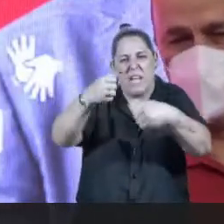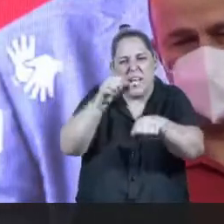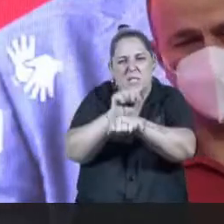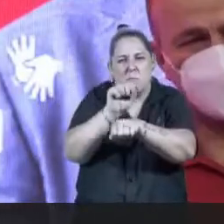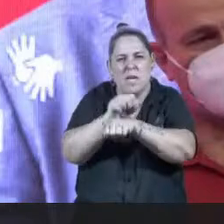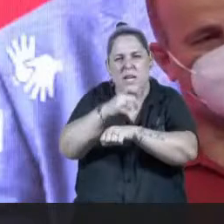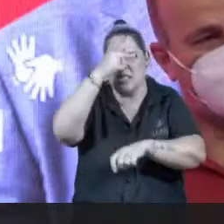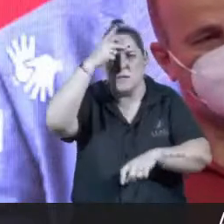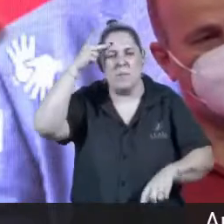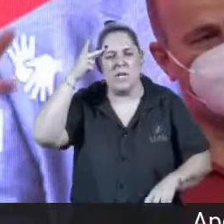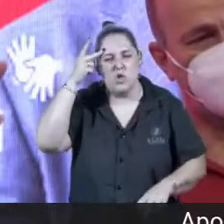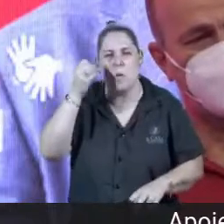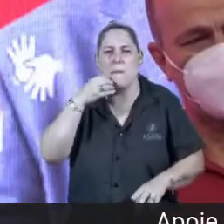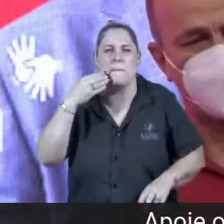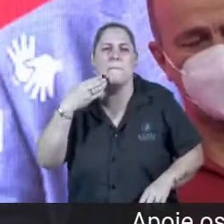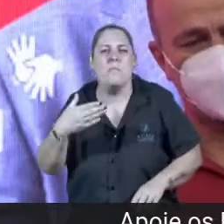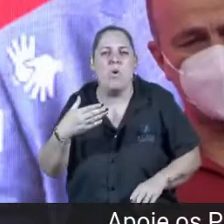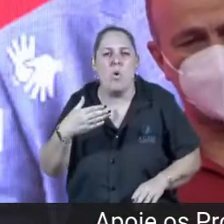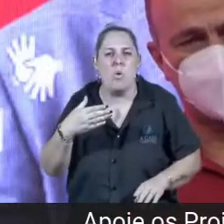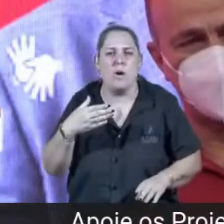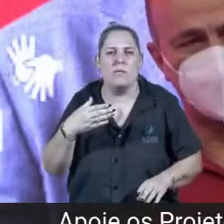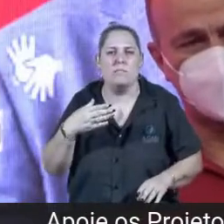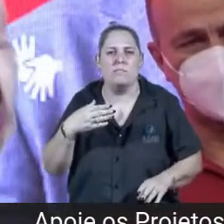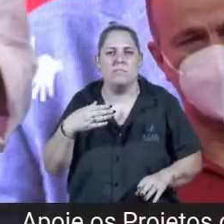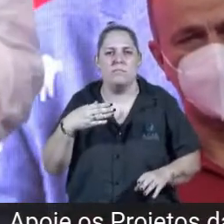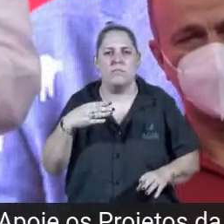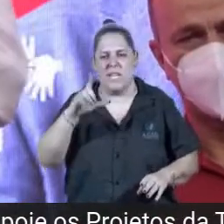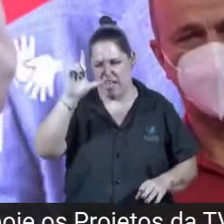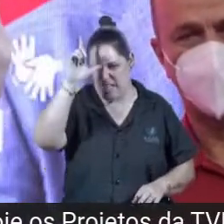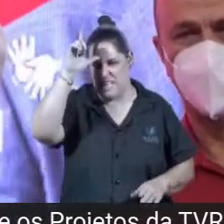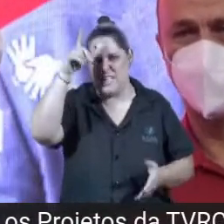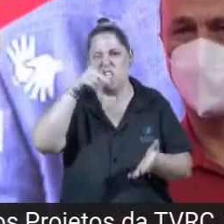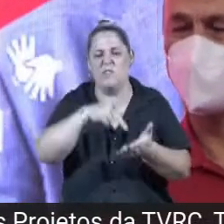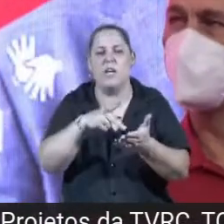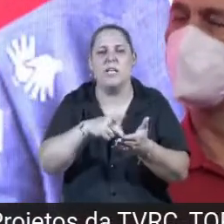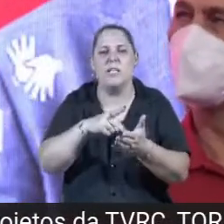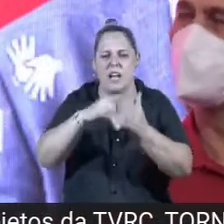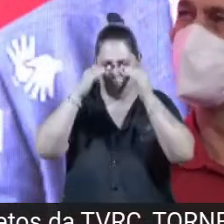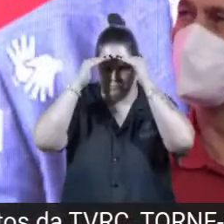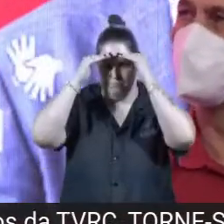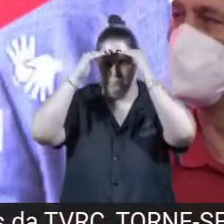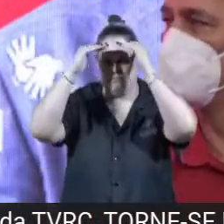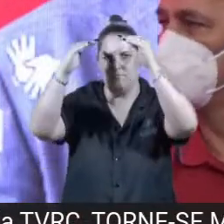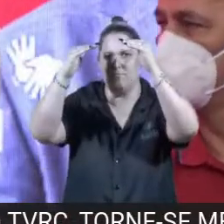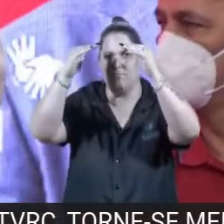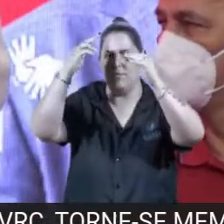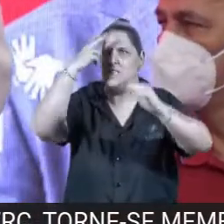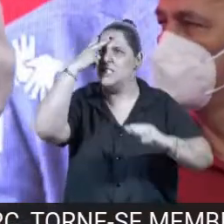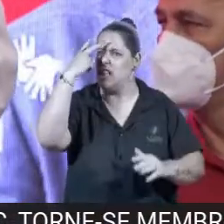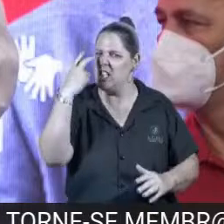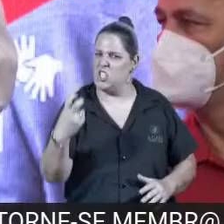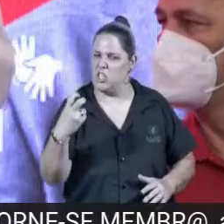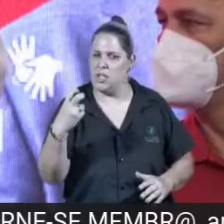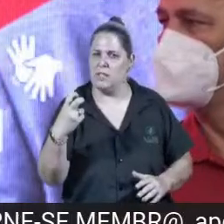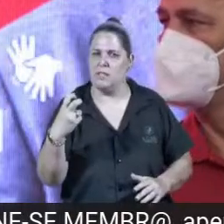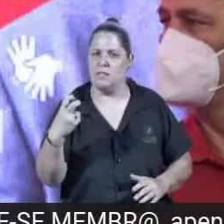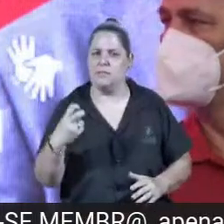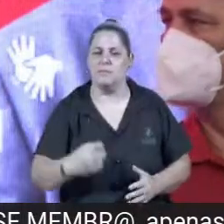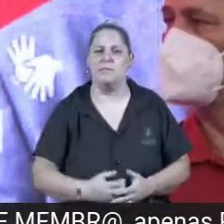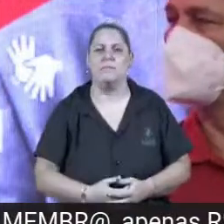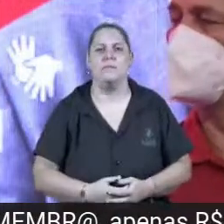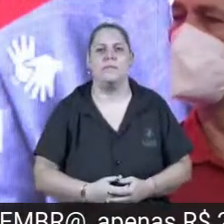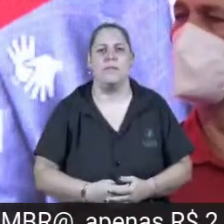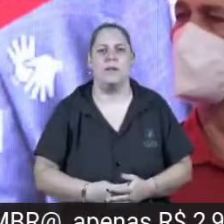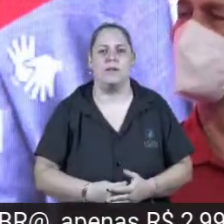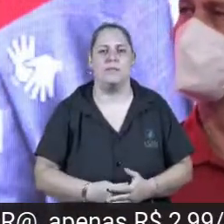generosa, extremamente comprometida, de uma honestidade intelectual que surpreende. Ele